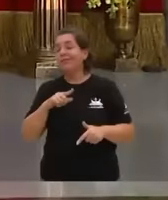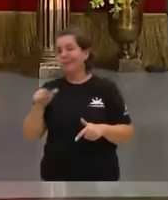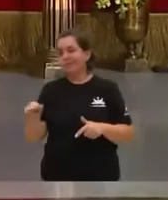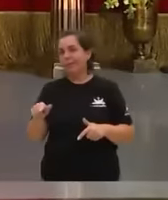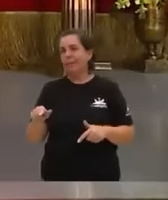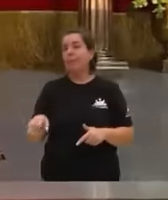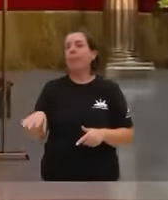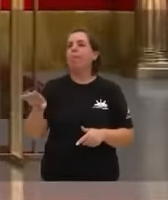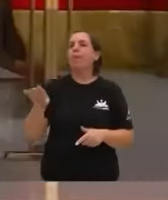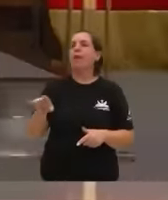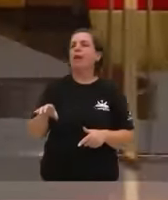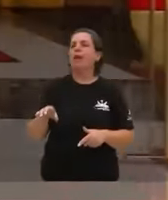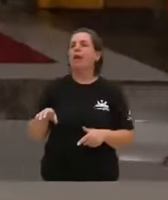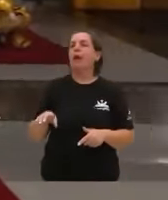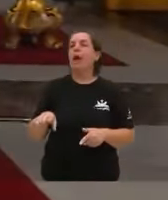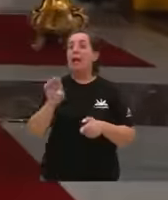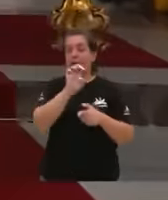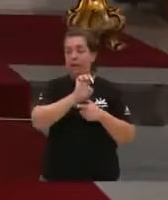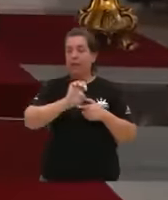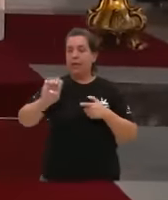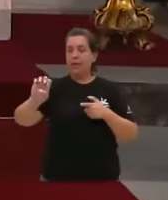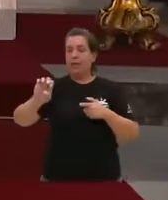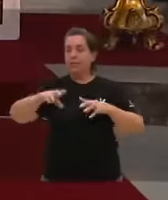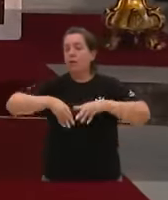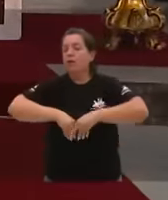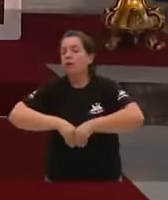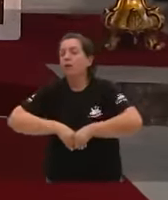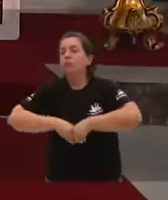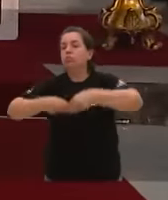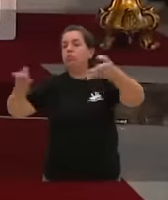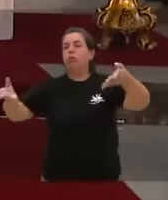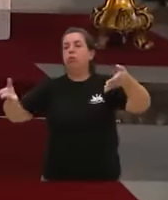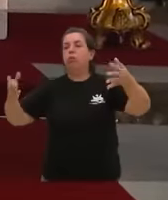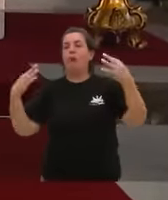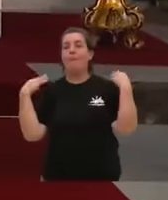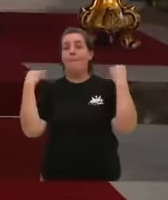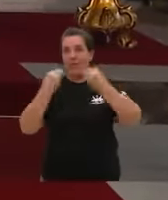Elias passa e joga o manto.